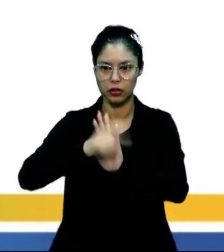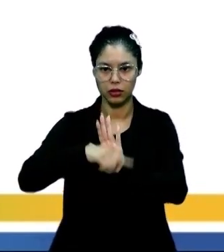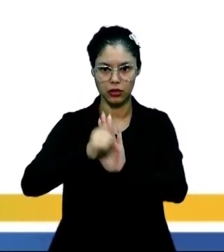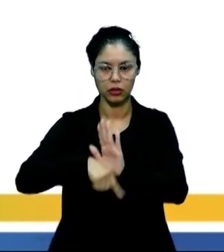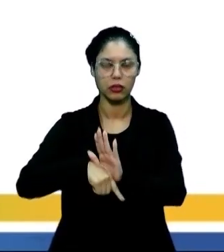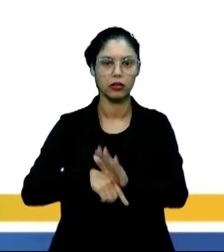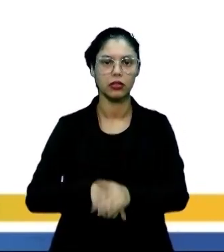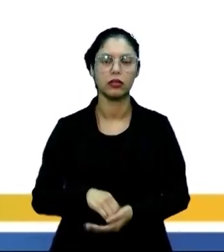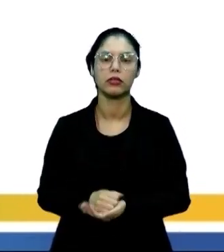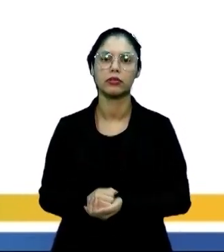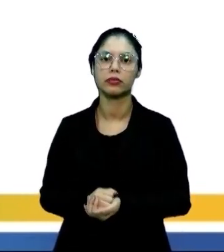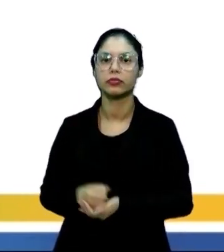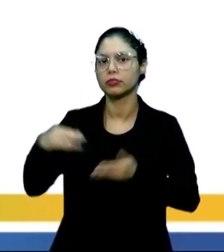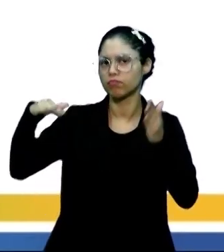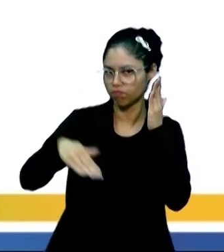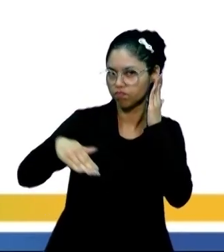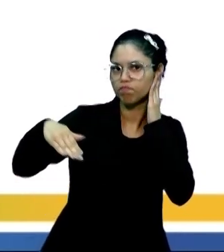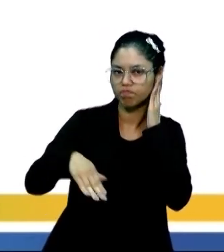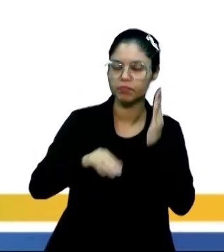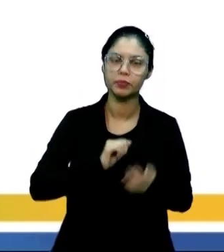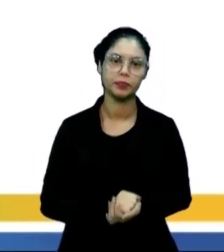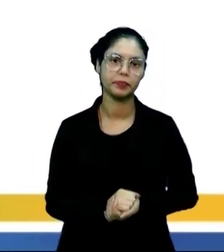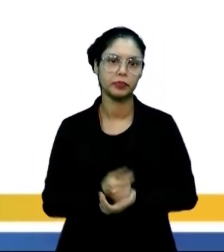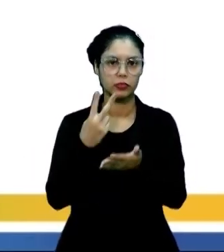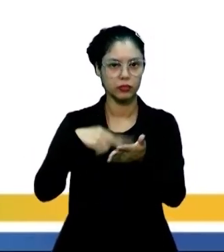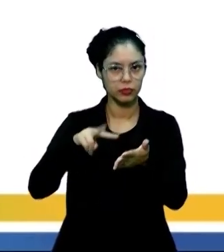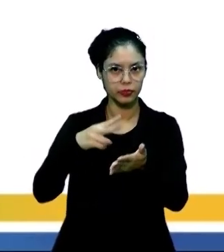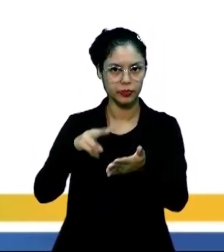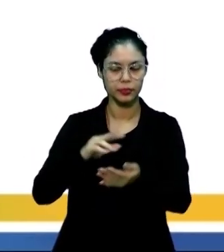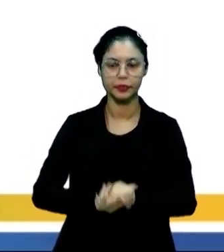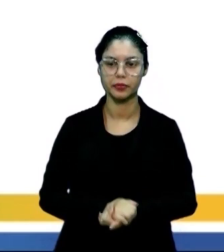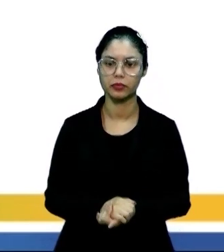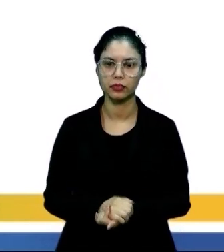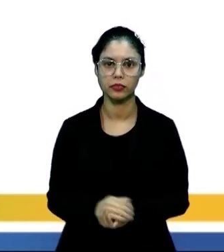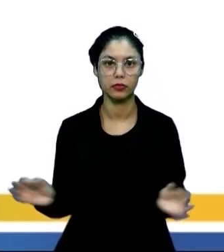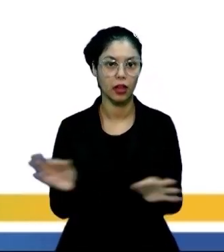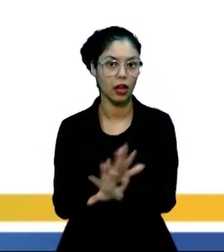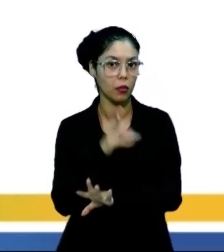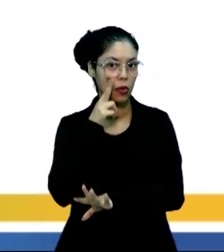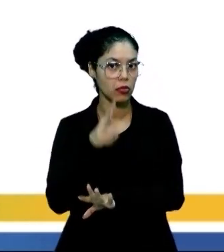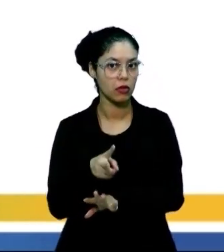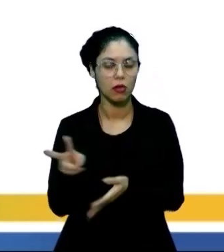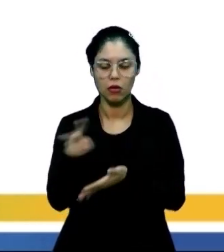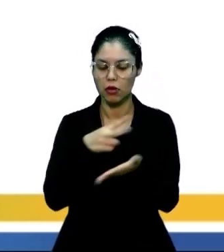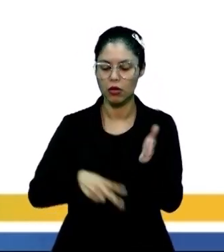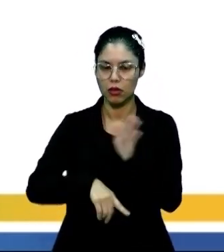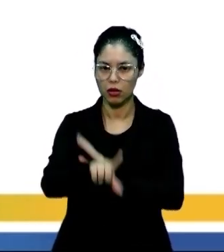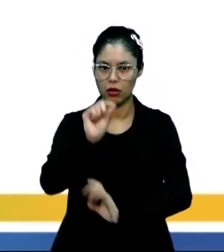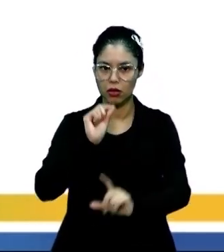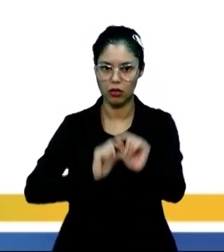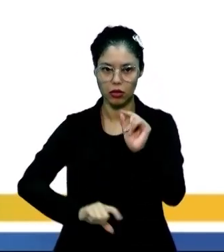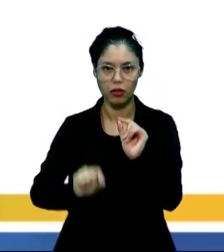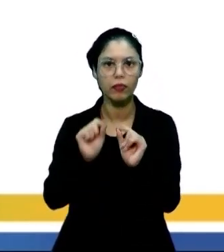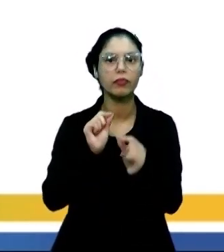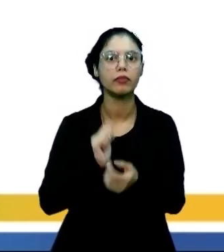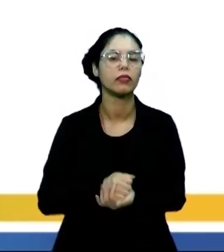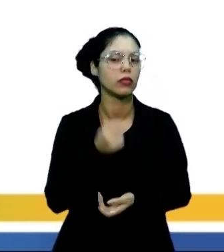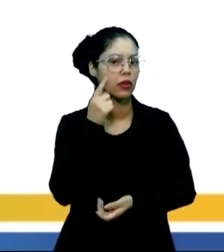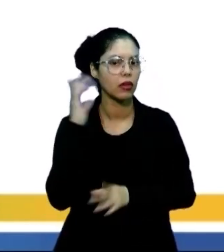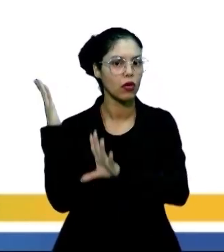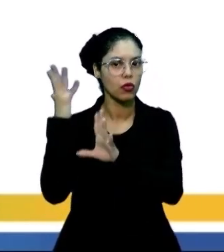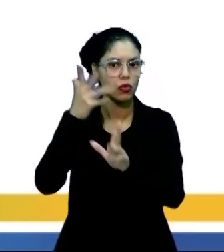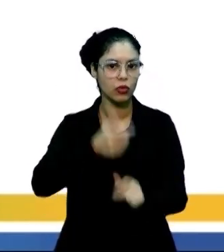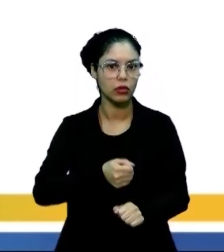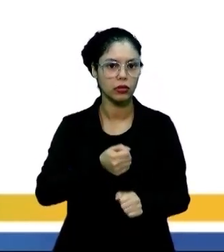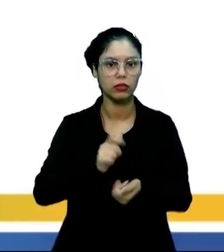primeiros adeptos do gênero hip hop. Então, nós acabamos de ler todas as alternativas e nós vamos retomar